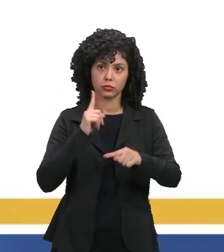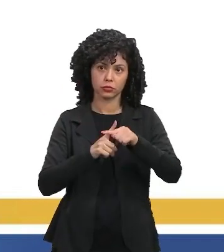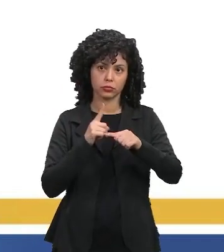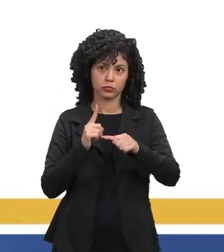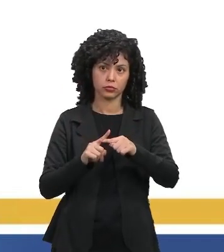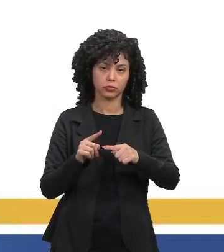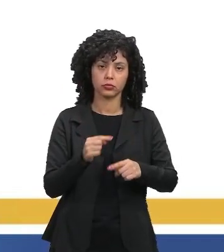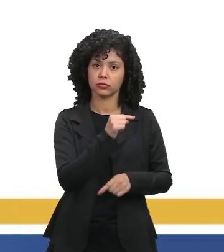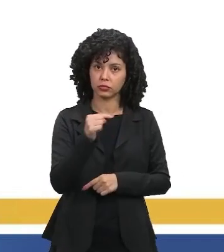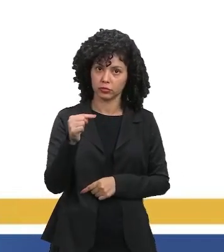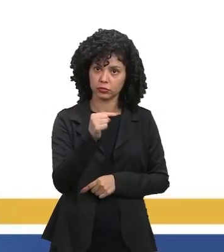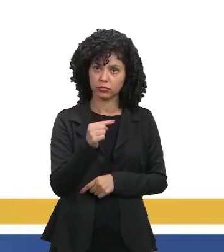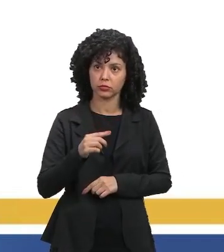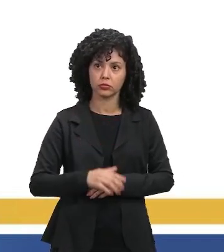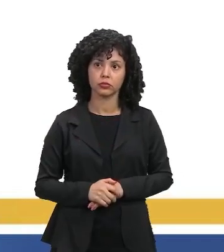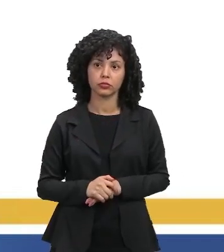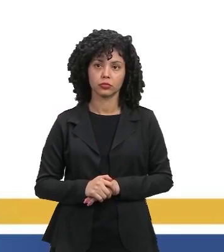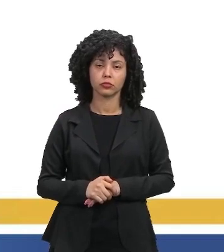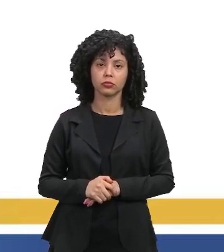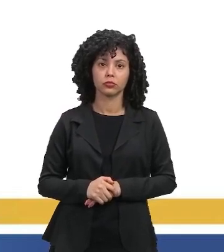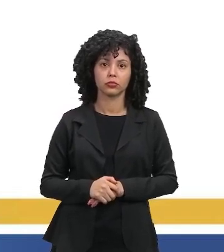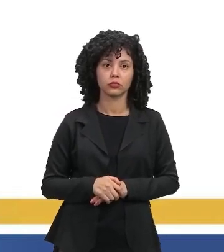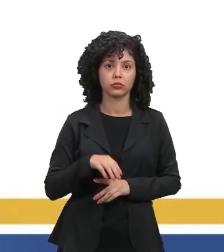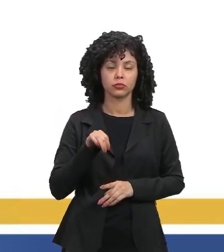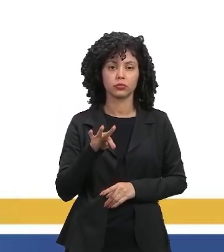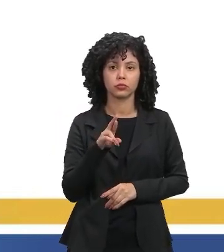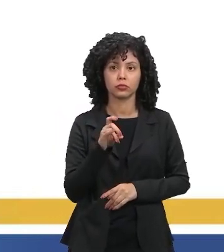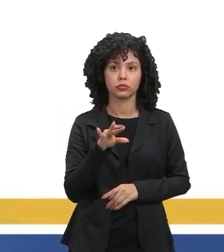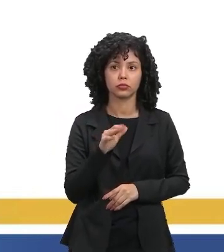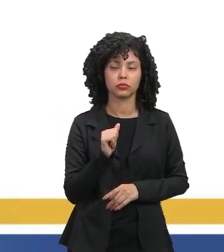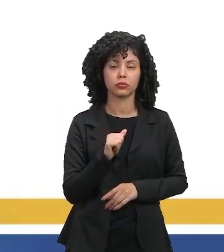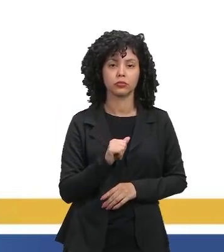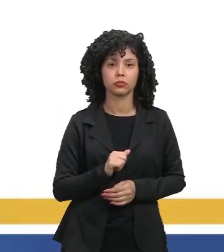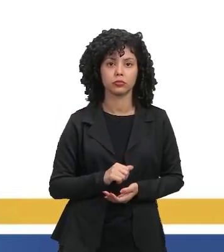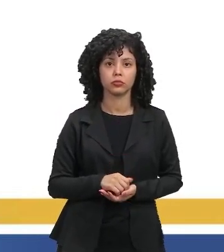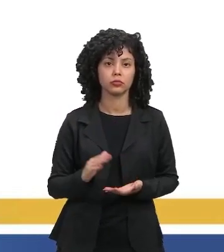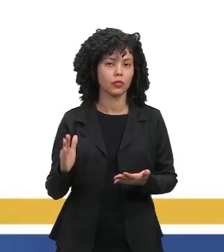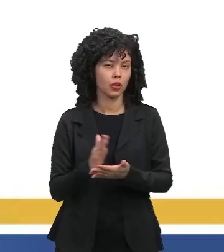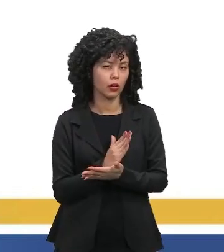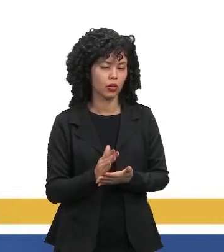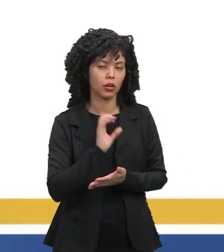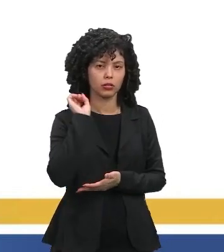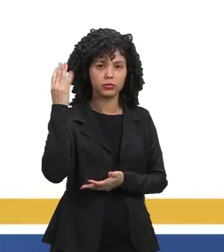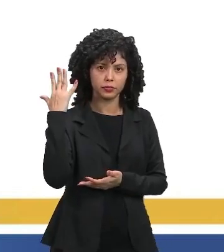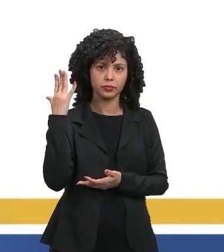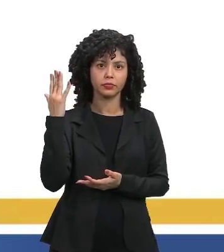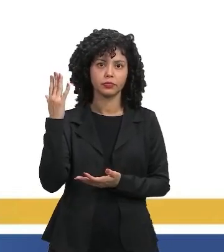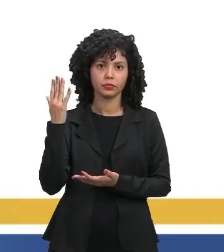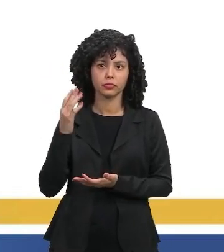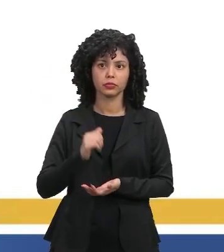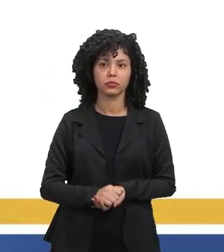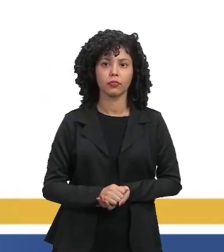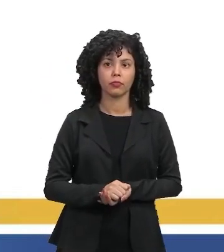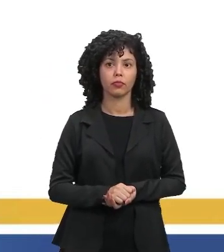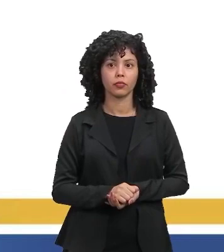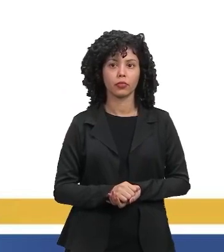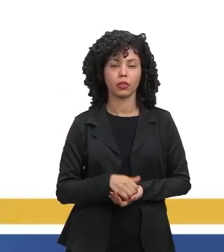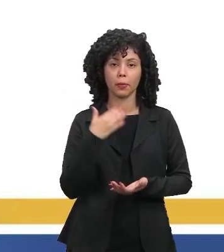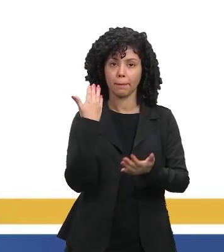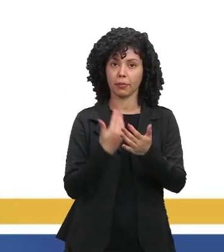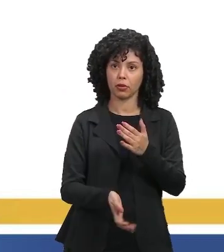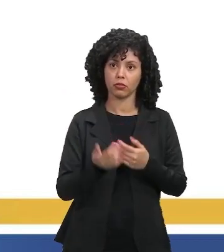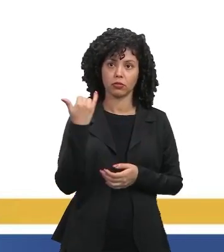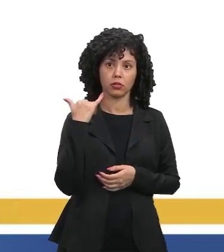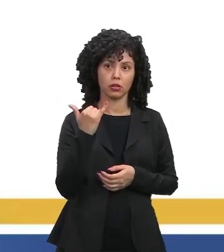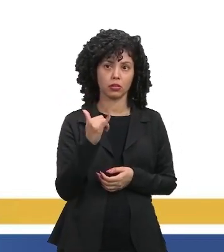que bater com a de menos. Beleza, o átomo está neutro. Só que se por alguma situação, você perde